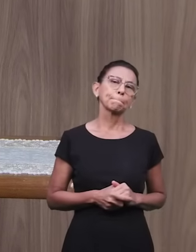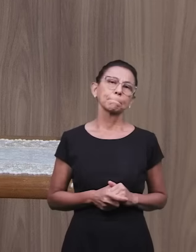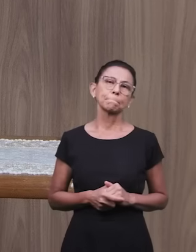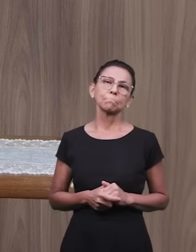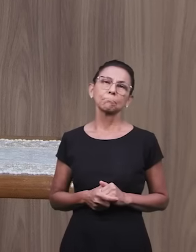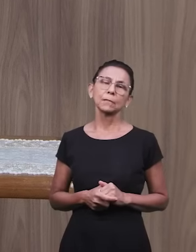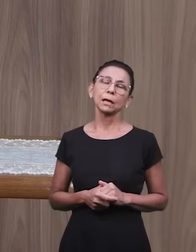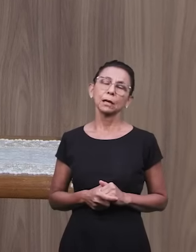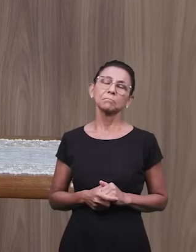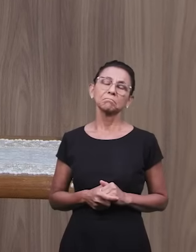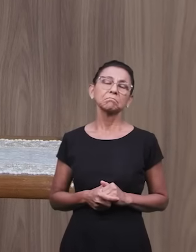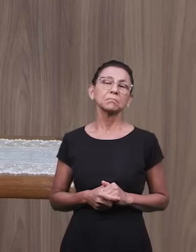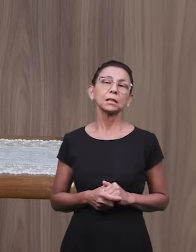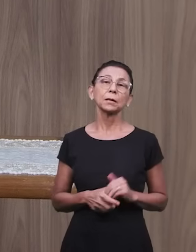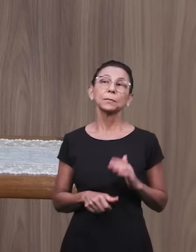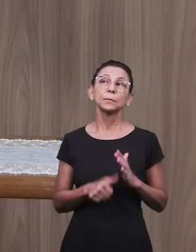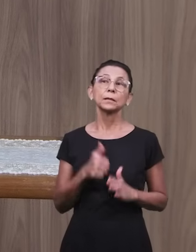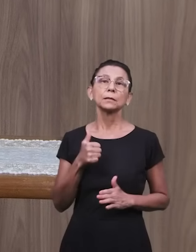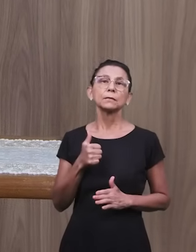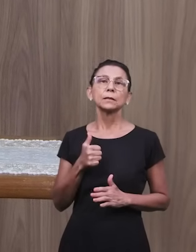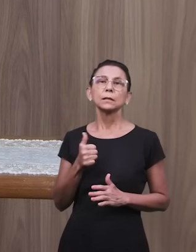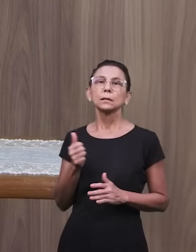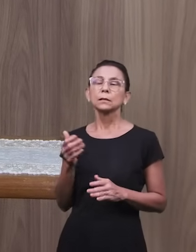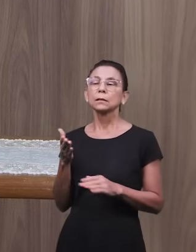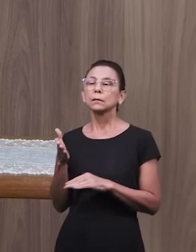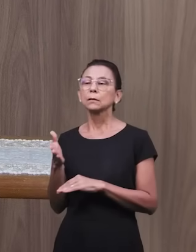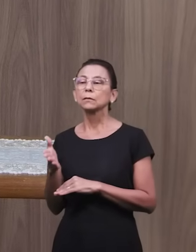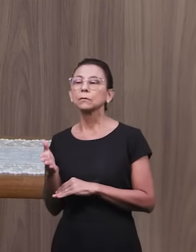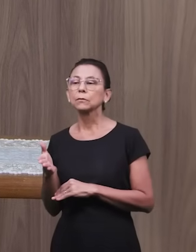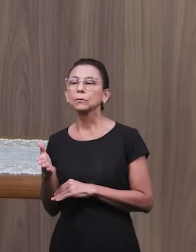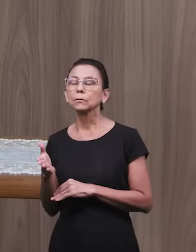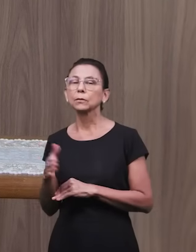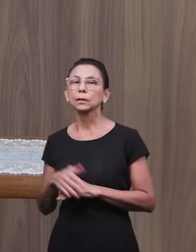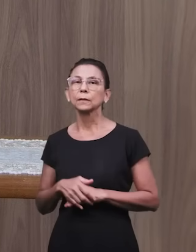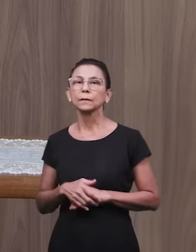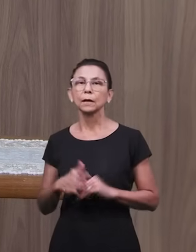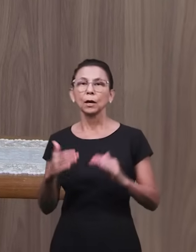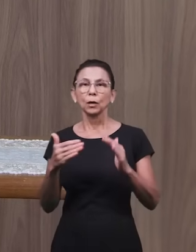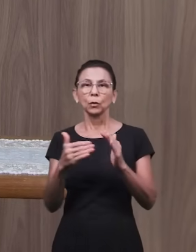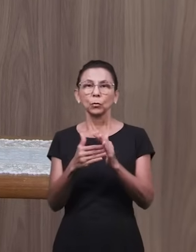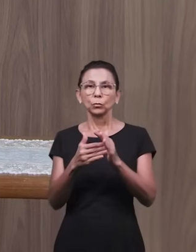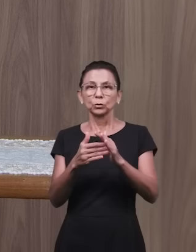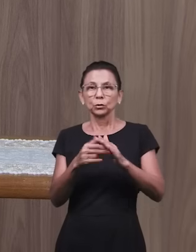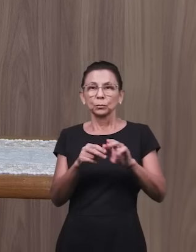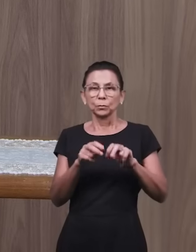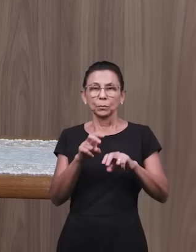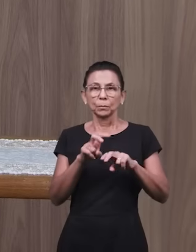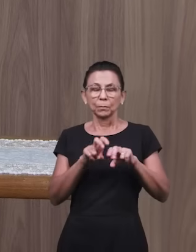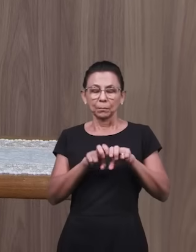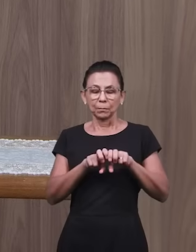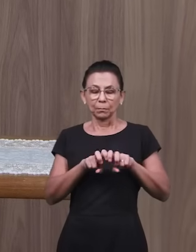estive no culto pela primeira vez, sentei no último banco.